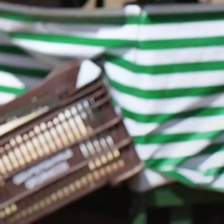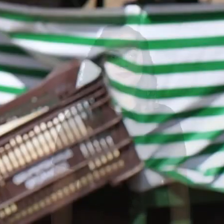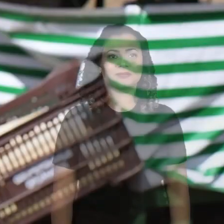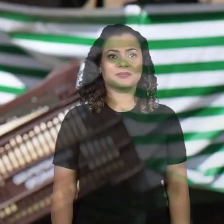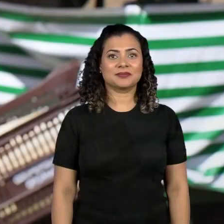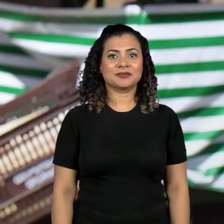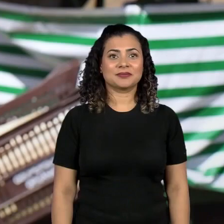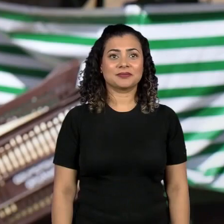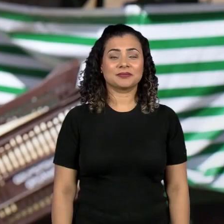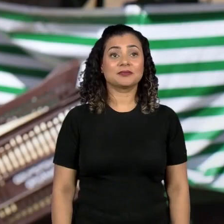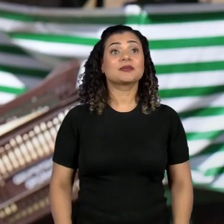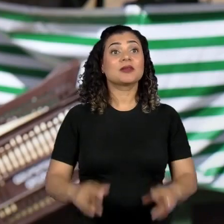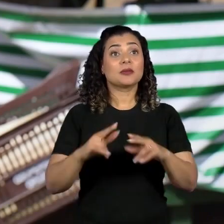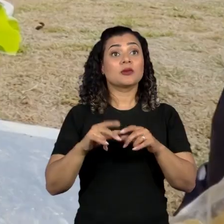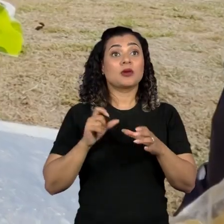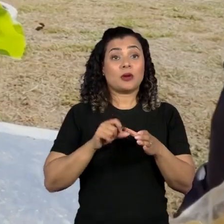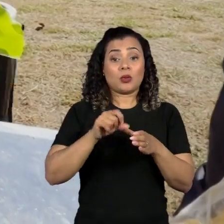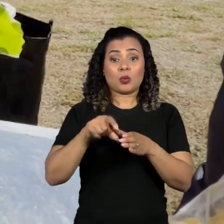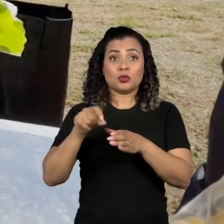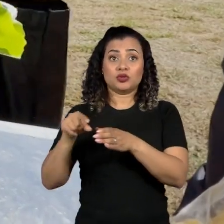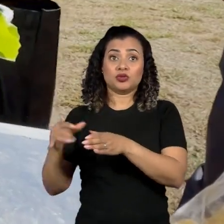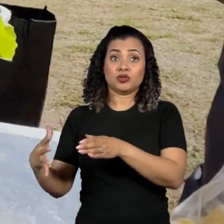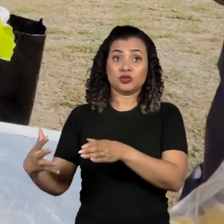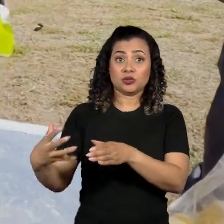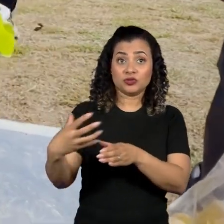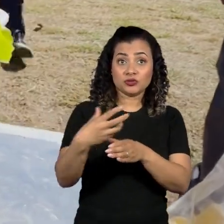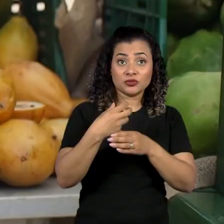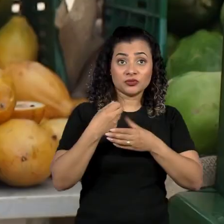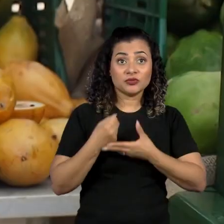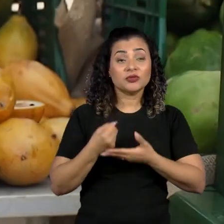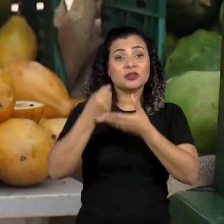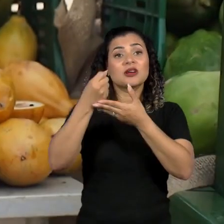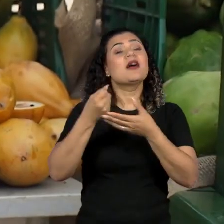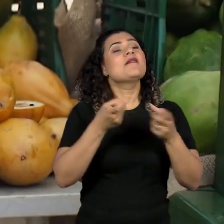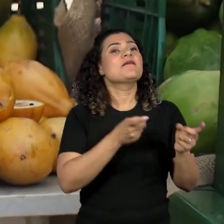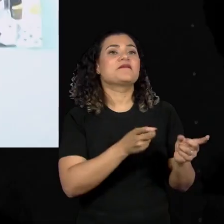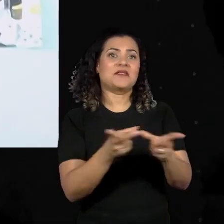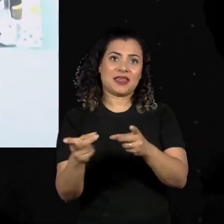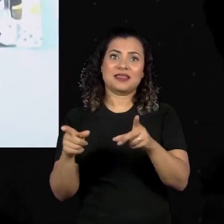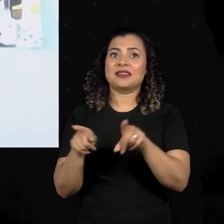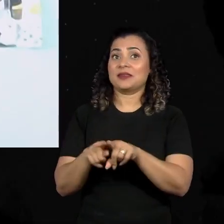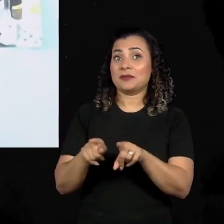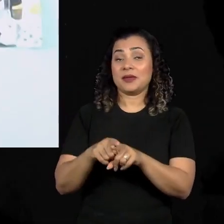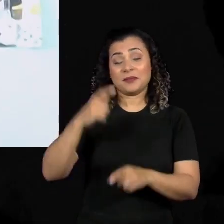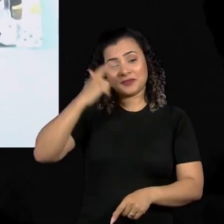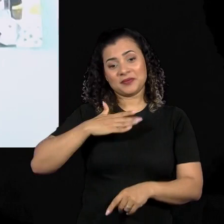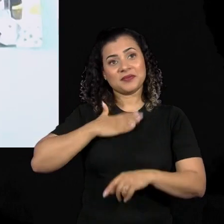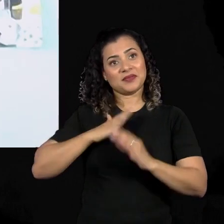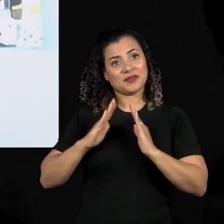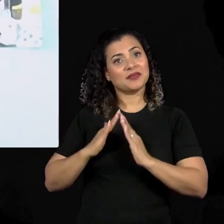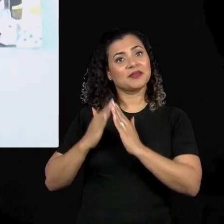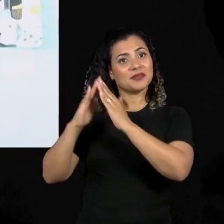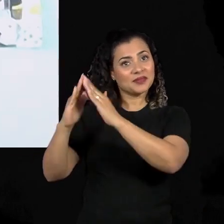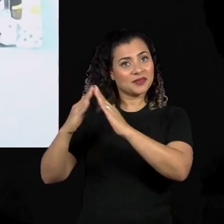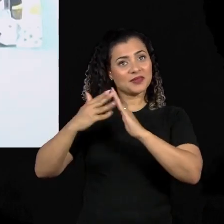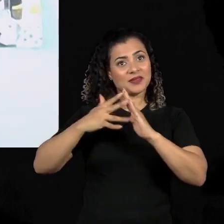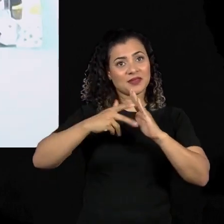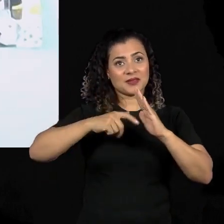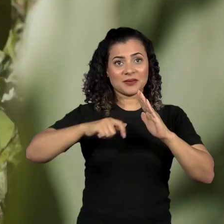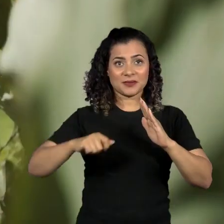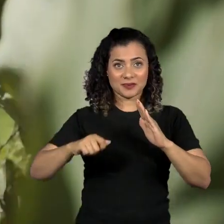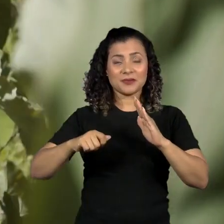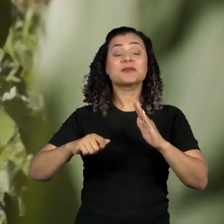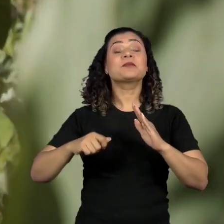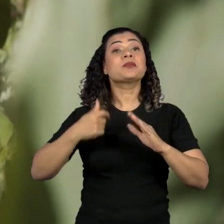Então é um processo desde o cultivo até também a comercialização desses alimentos. Eu sou da comunidade Quilombo